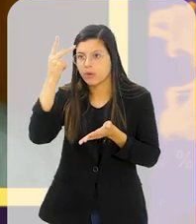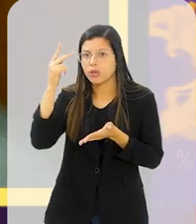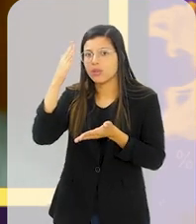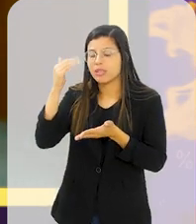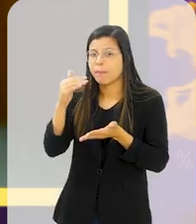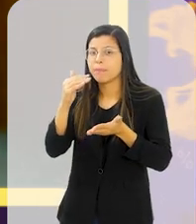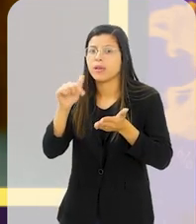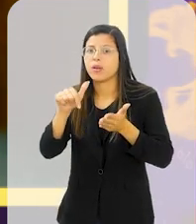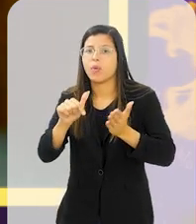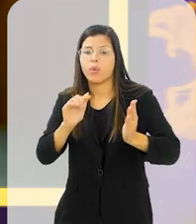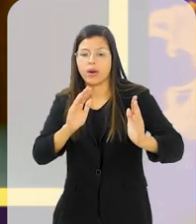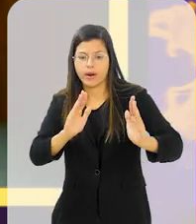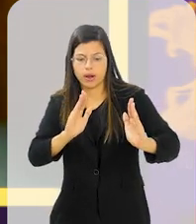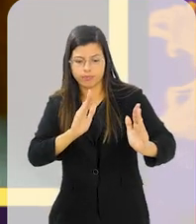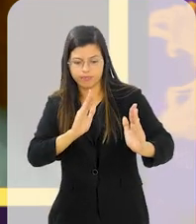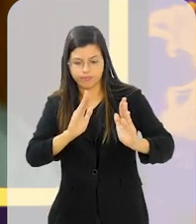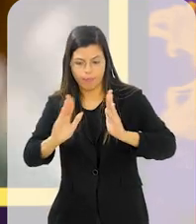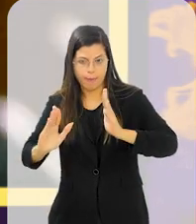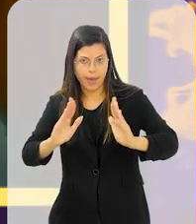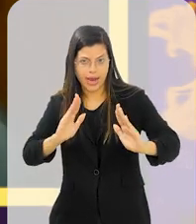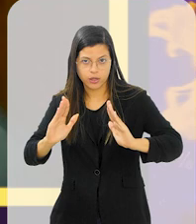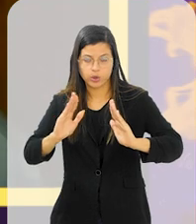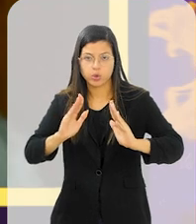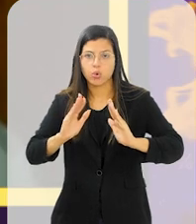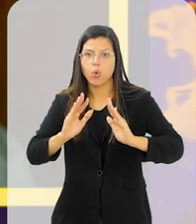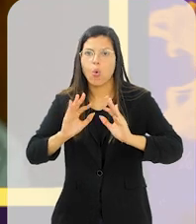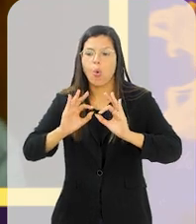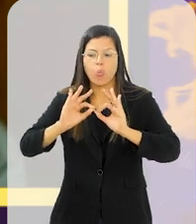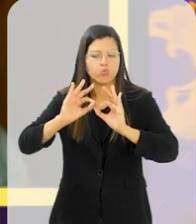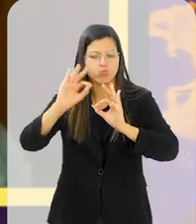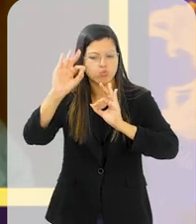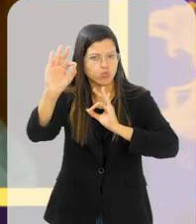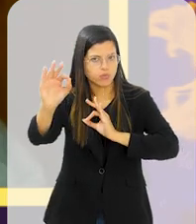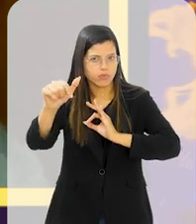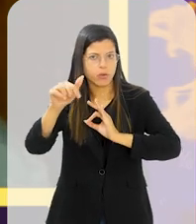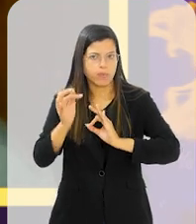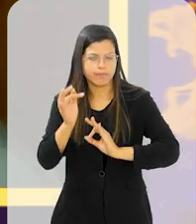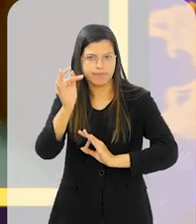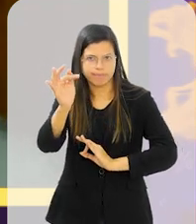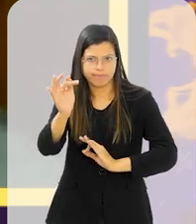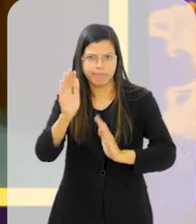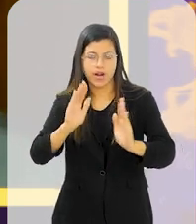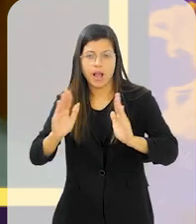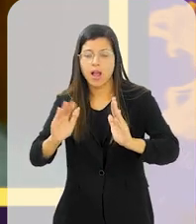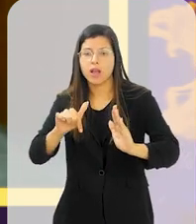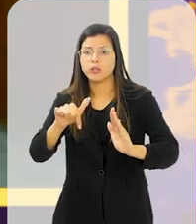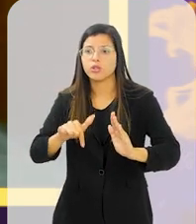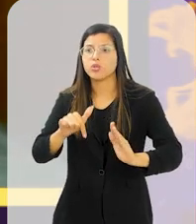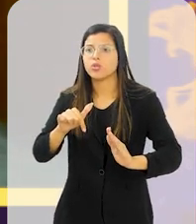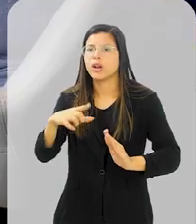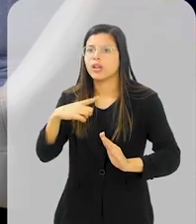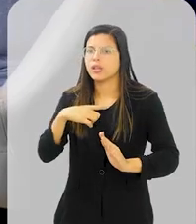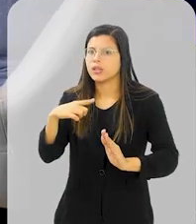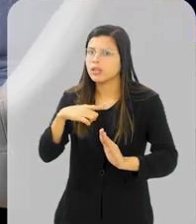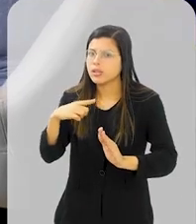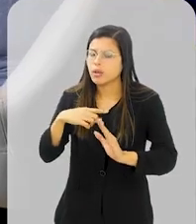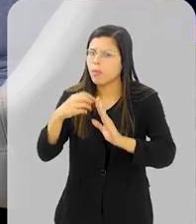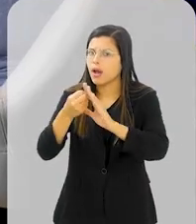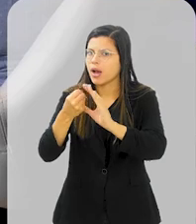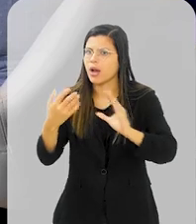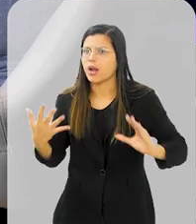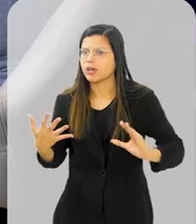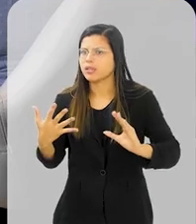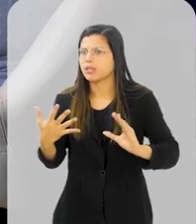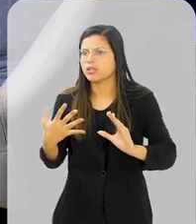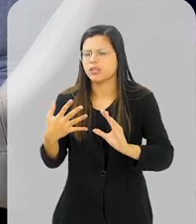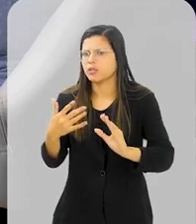que era para médio e longo prazo. Não é possível que ele contrate o Fernando Diniz, um técnico peculiar no jeito de montar suas equipes,